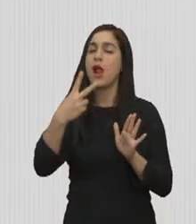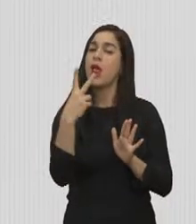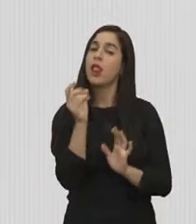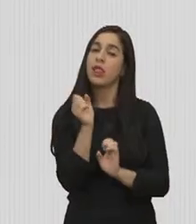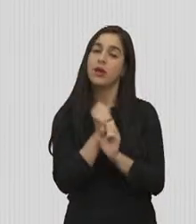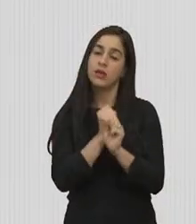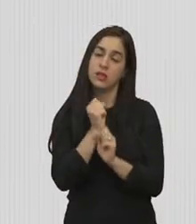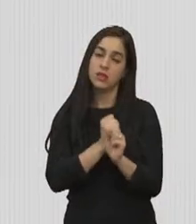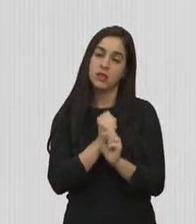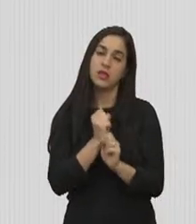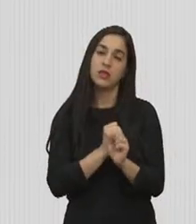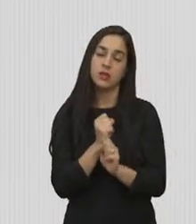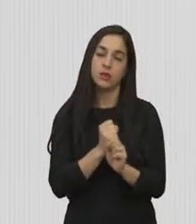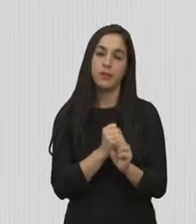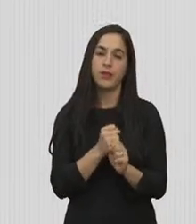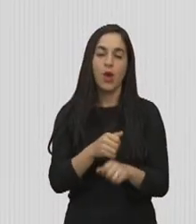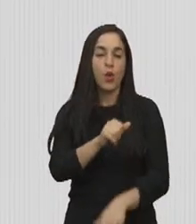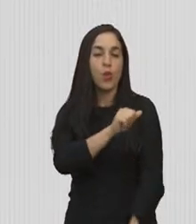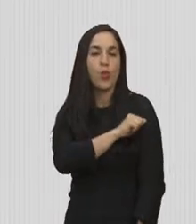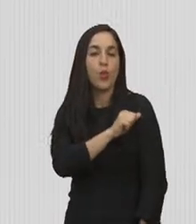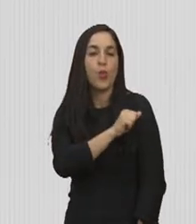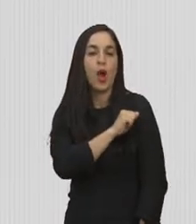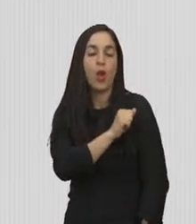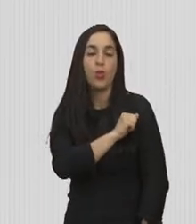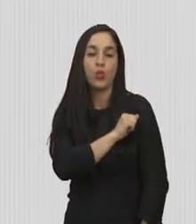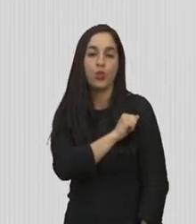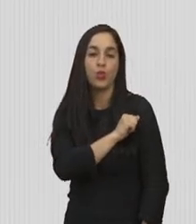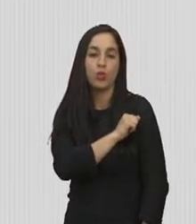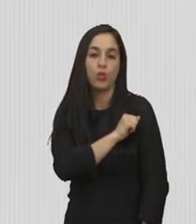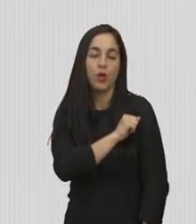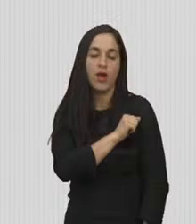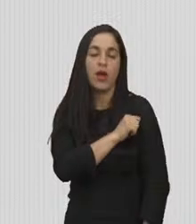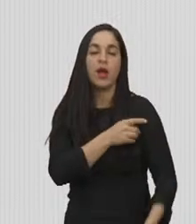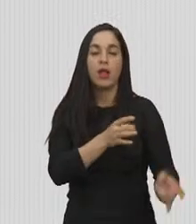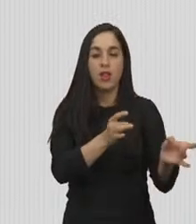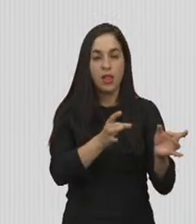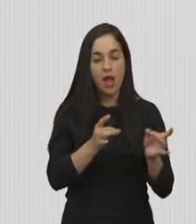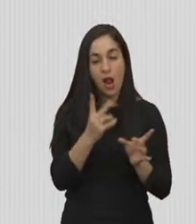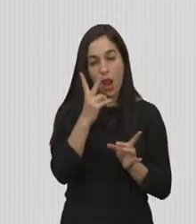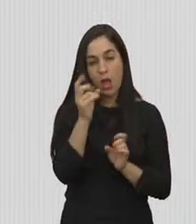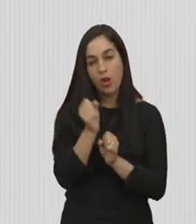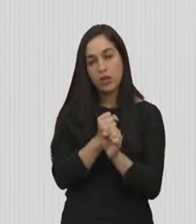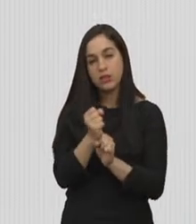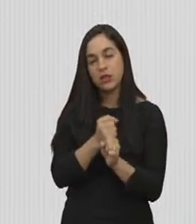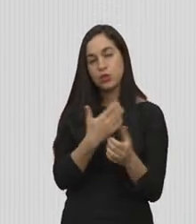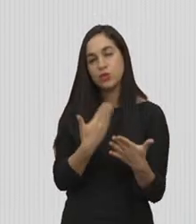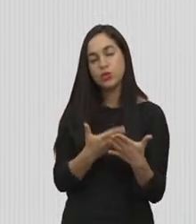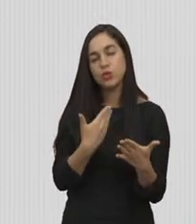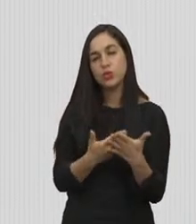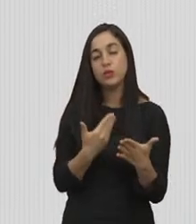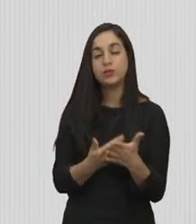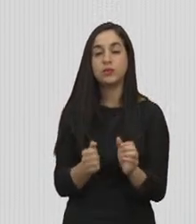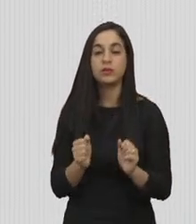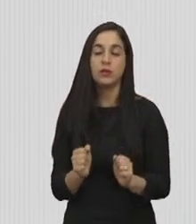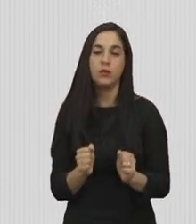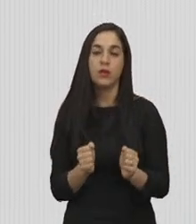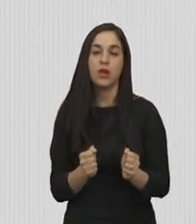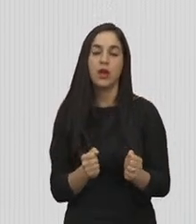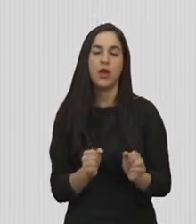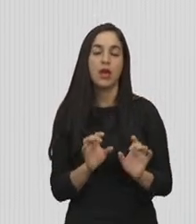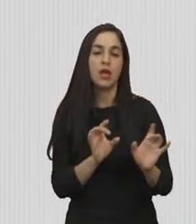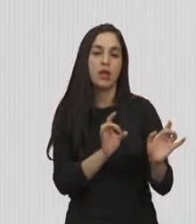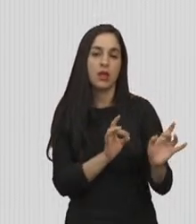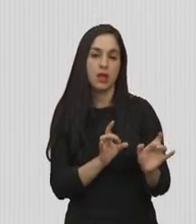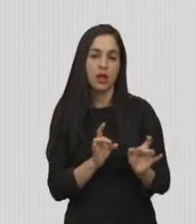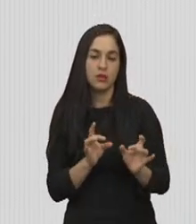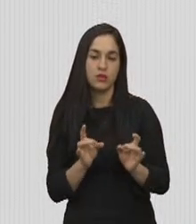Então, o aluno que fazia o técnico com a gente ficava 2 anos fazendo o técnico. E o técnico de design de interiores, de 1 ano e meio,